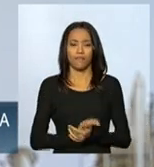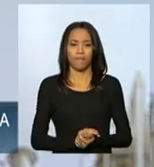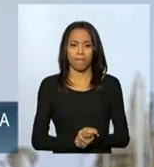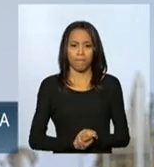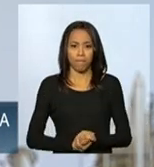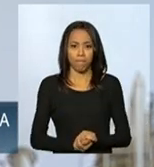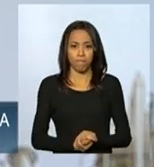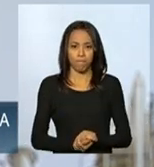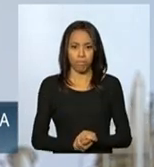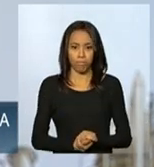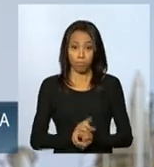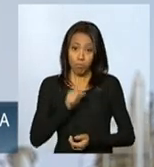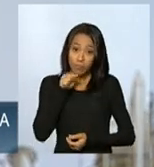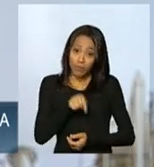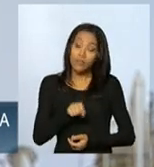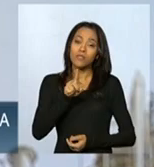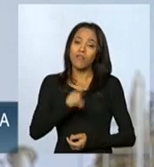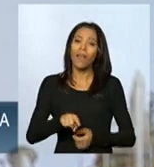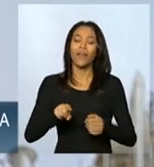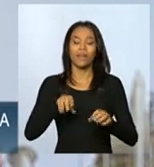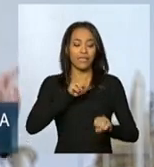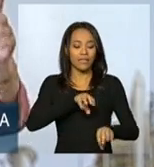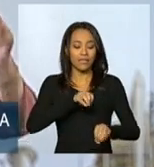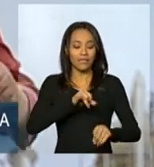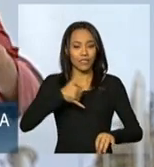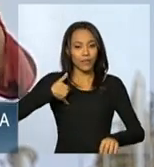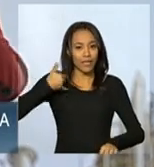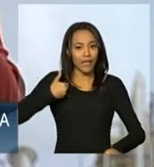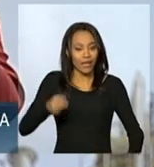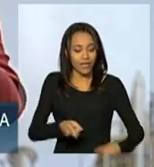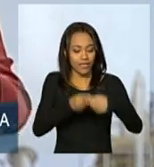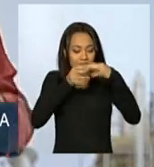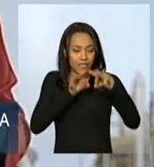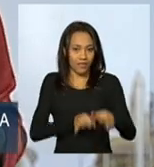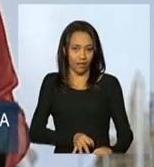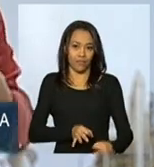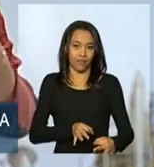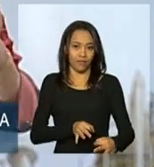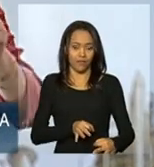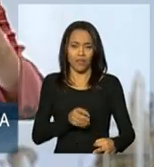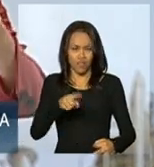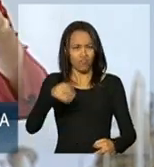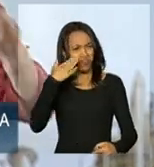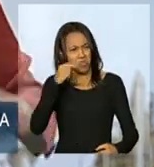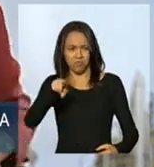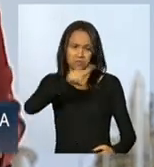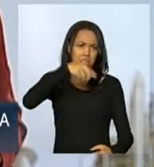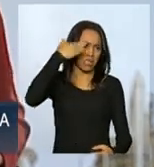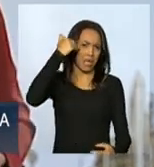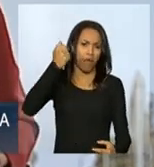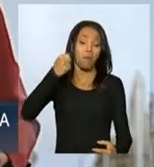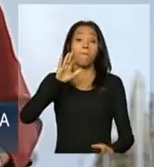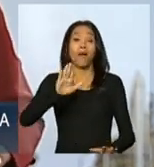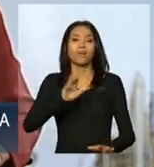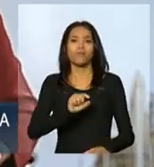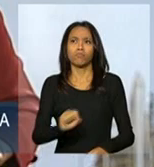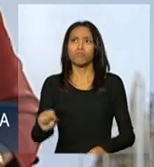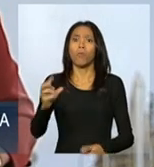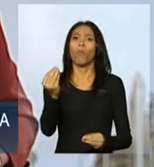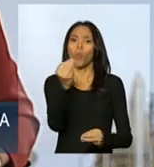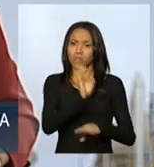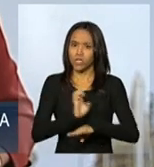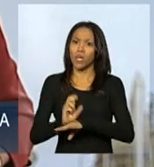Isso chama-se educação na idade certa. Não sei se vocês sabem, mas em muitos estados do